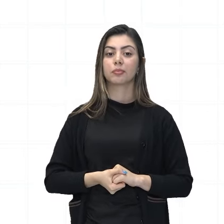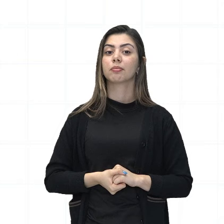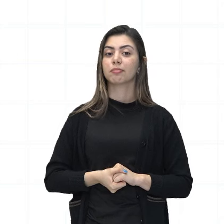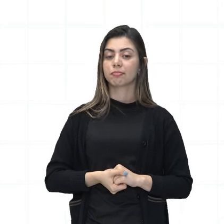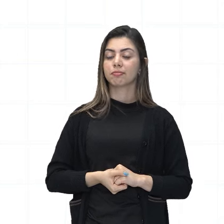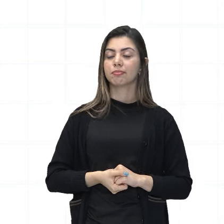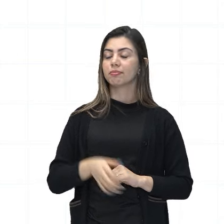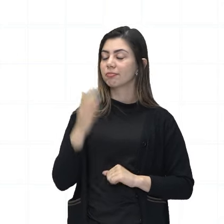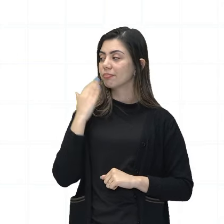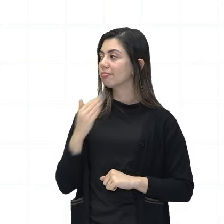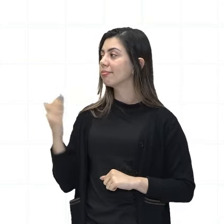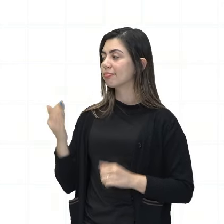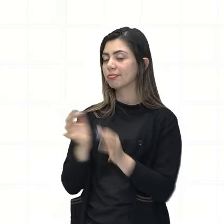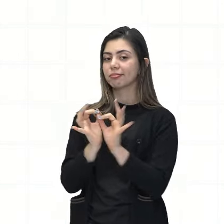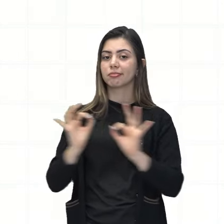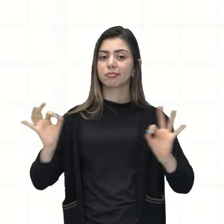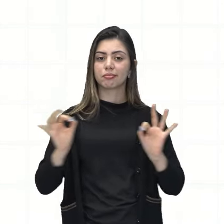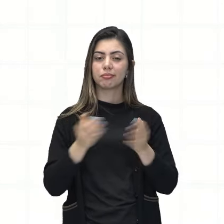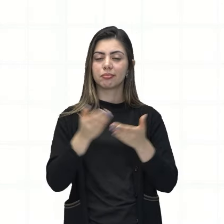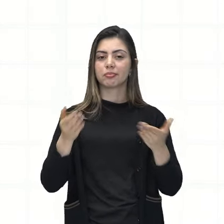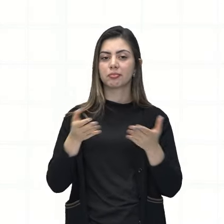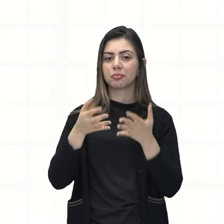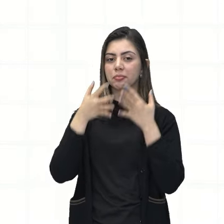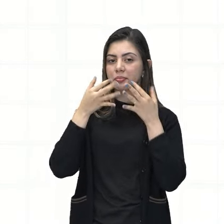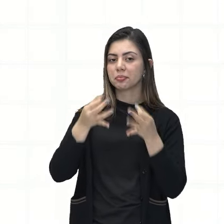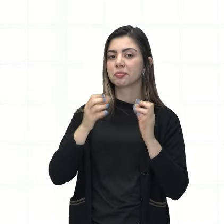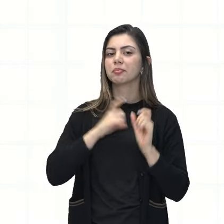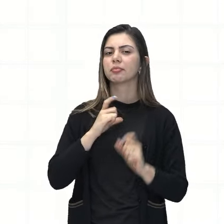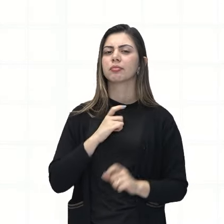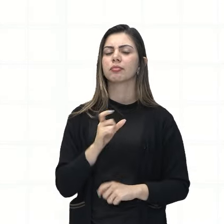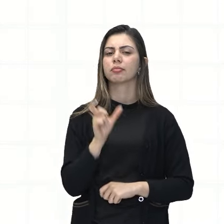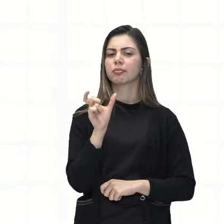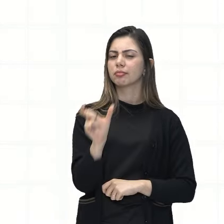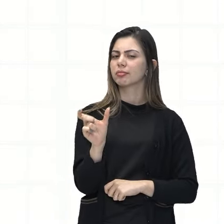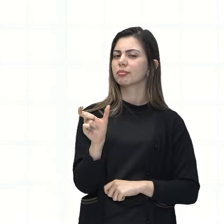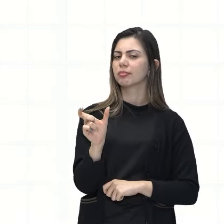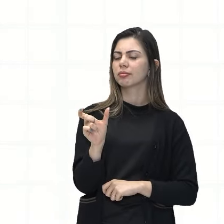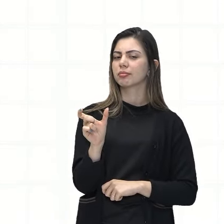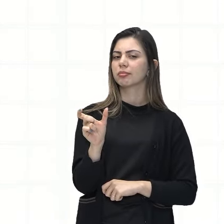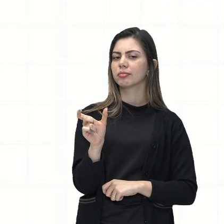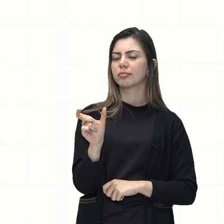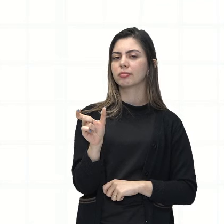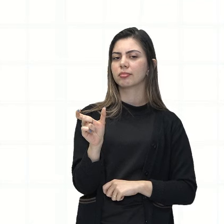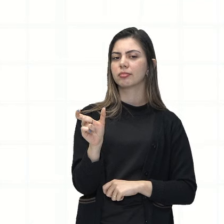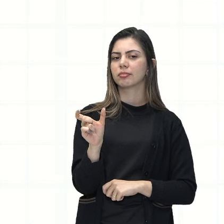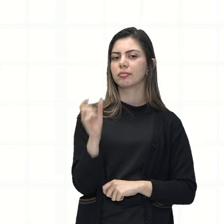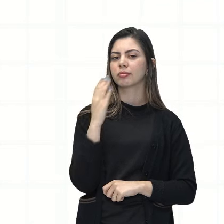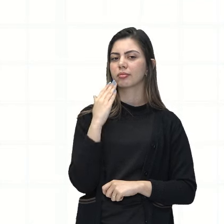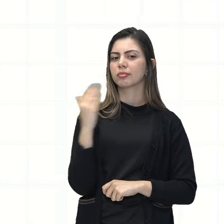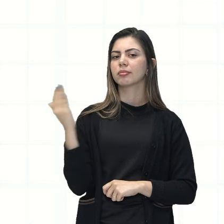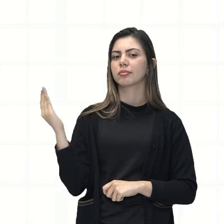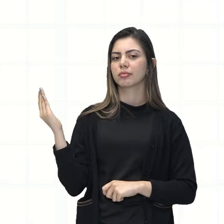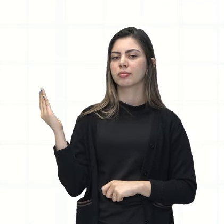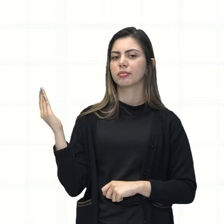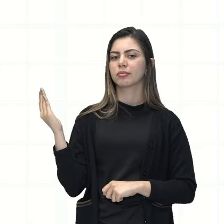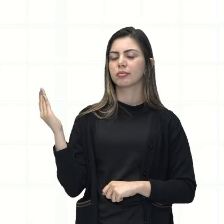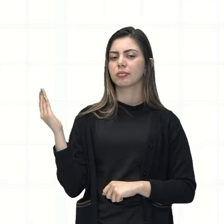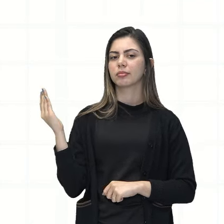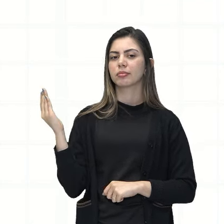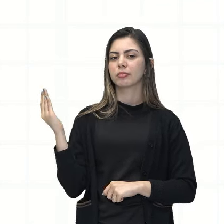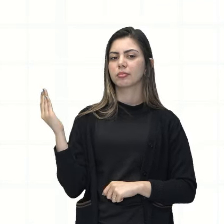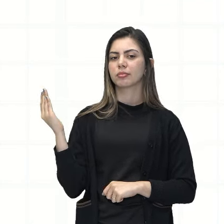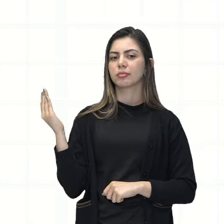frase aqui, você pode observar que tem they're going to. They're